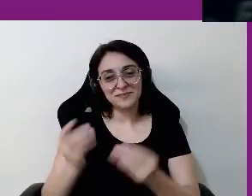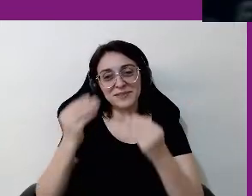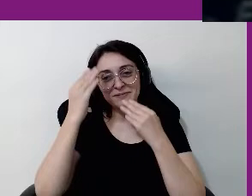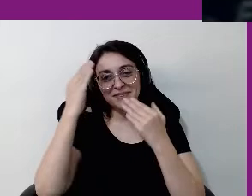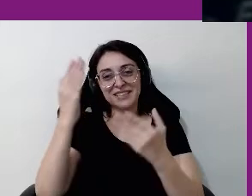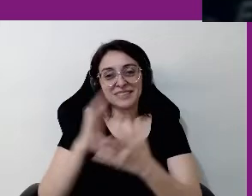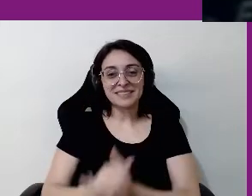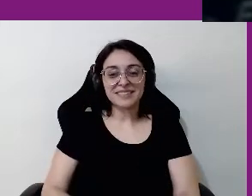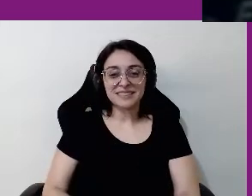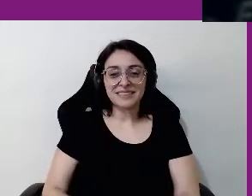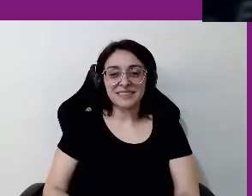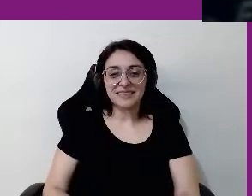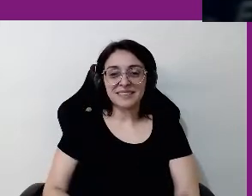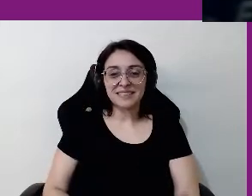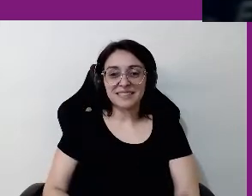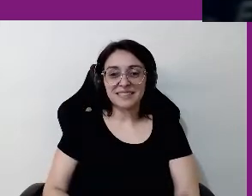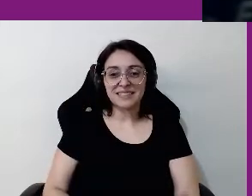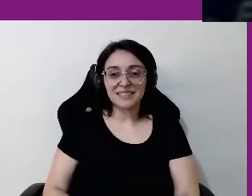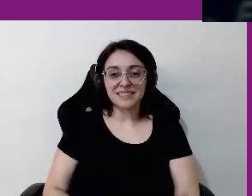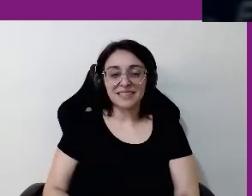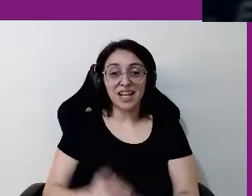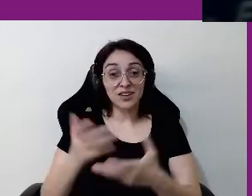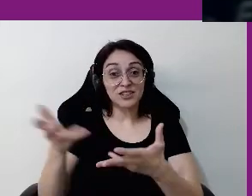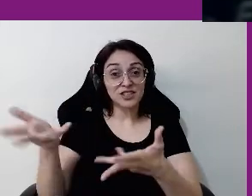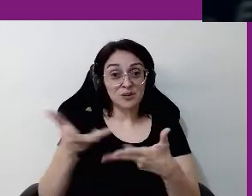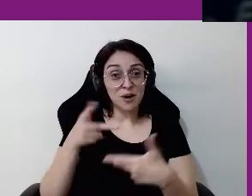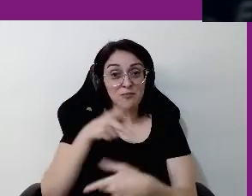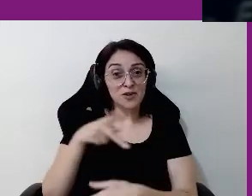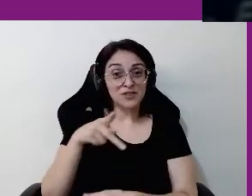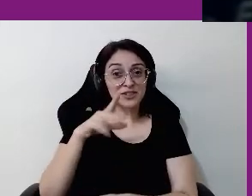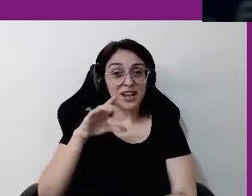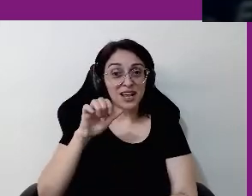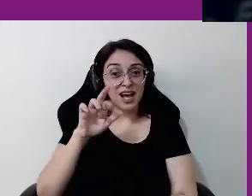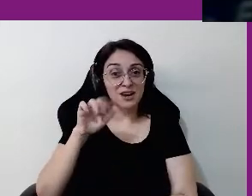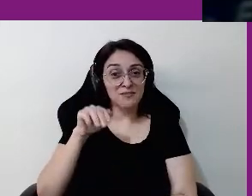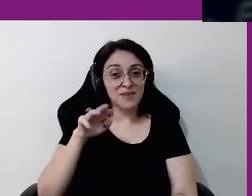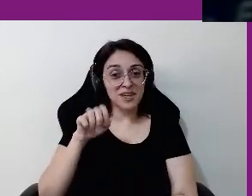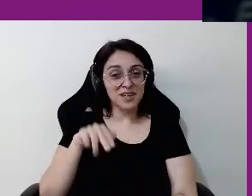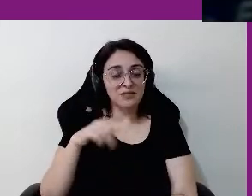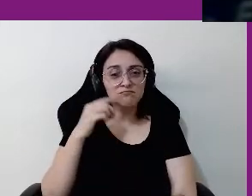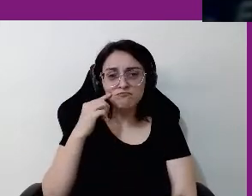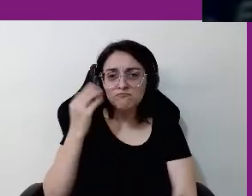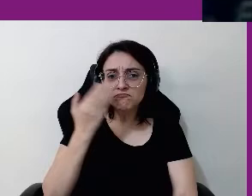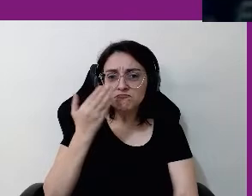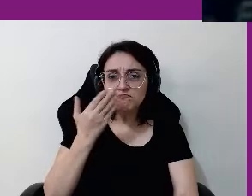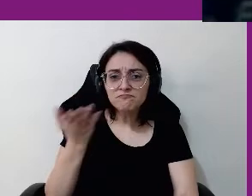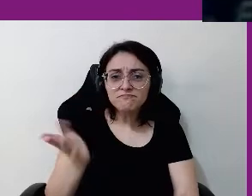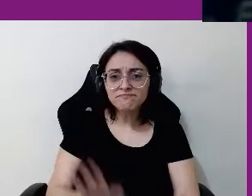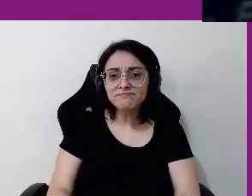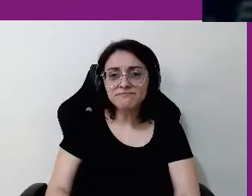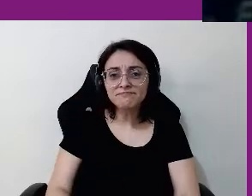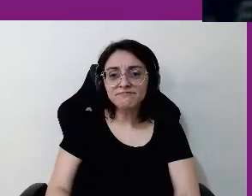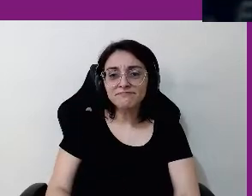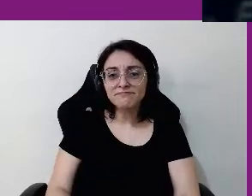Obrigada. Eu gostaria de chamar a professora Carmen, eu não a estou vendo. Não estou vendo a